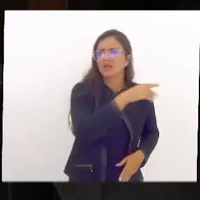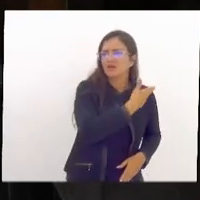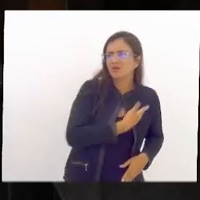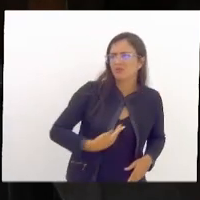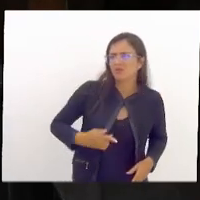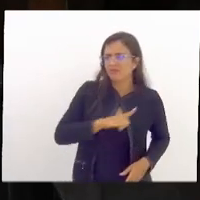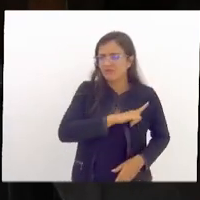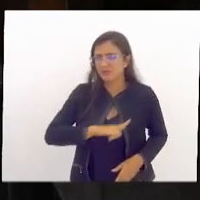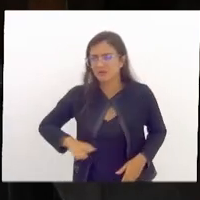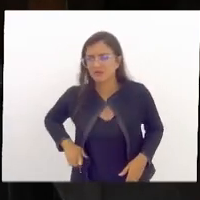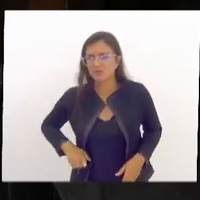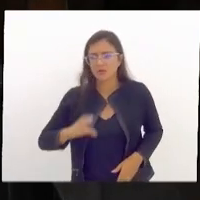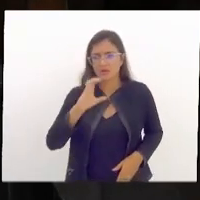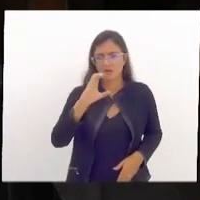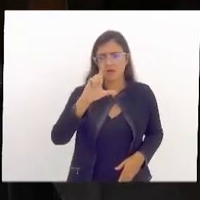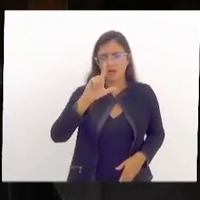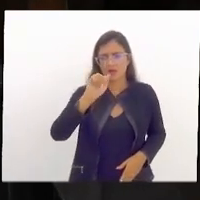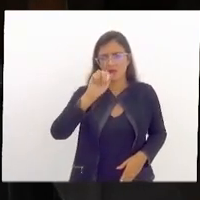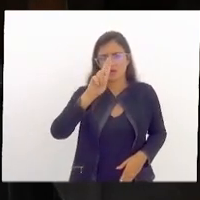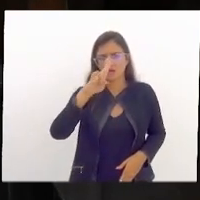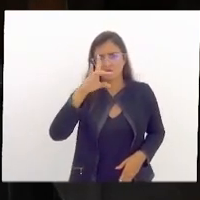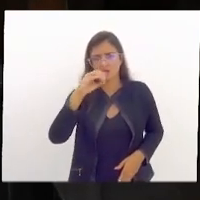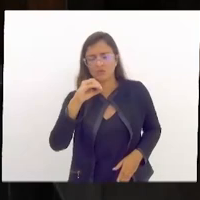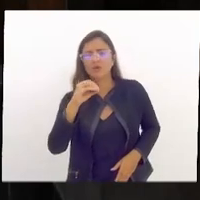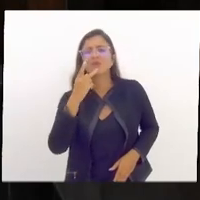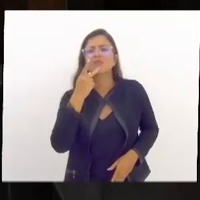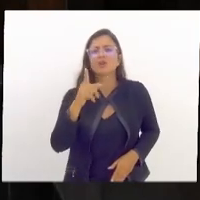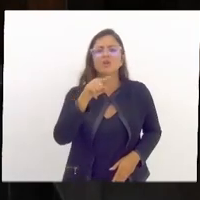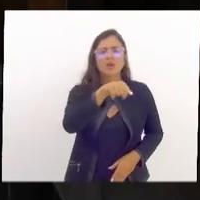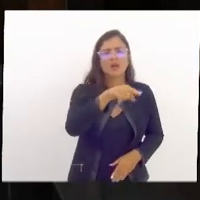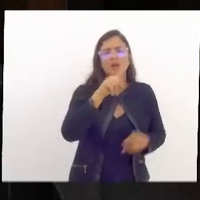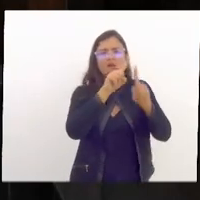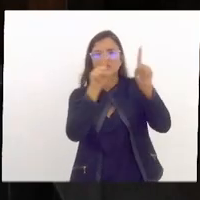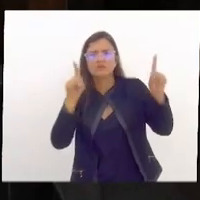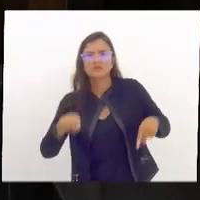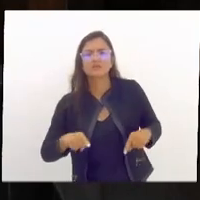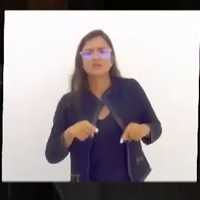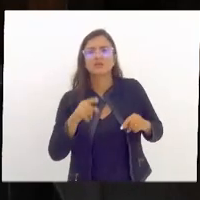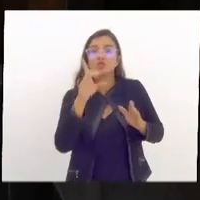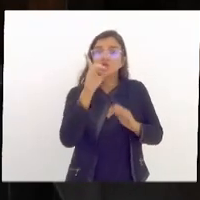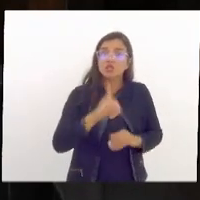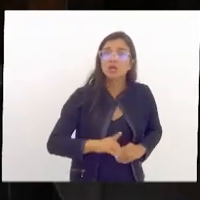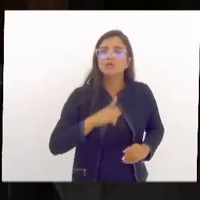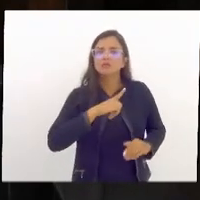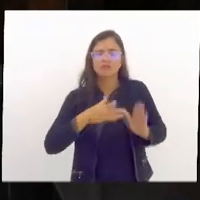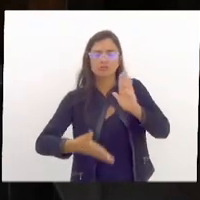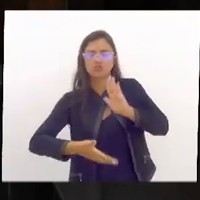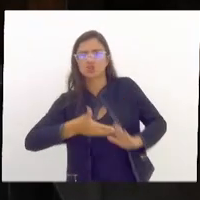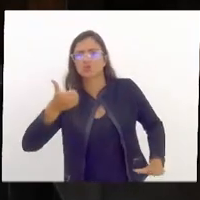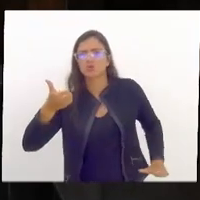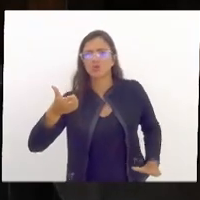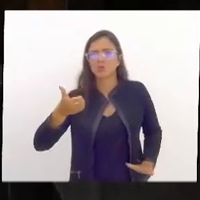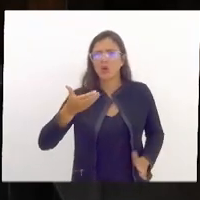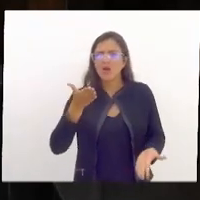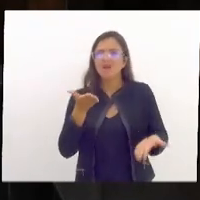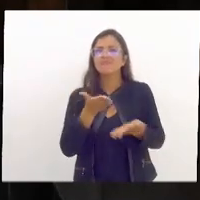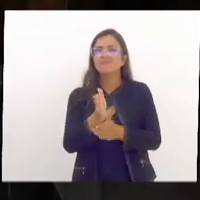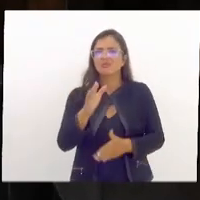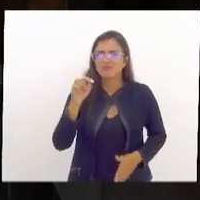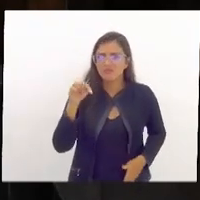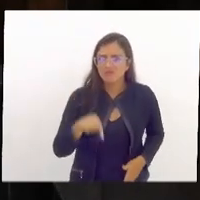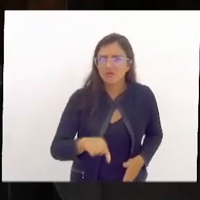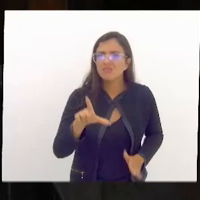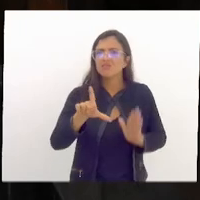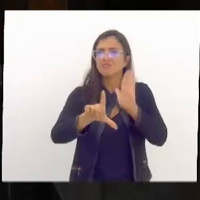Castro foi de retirada de direitos dos servidores públicos, foram aprovadas nessa casa